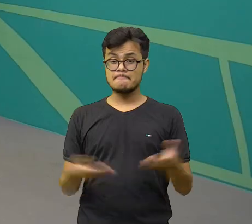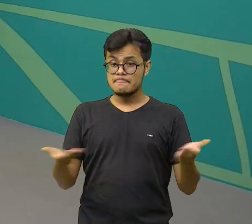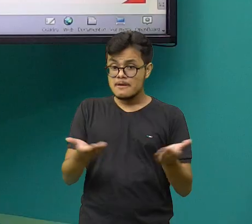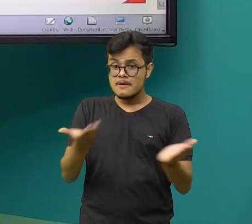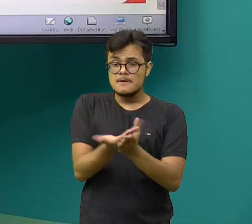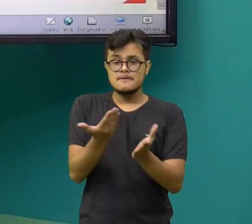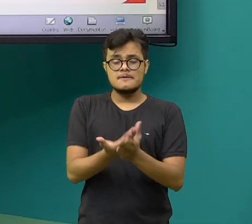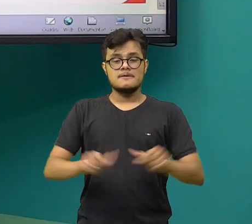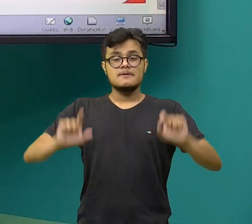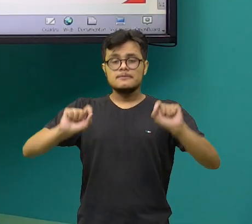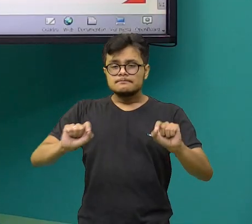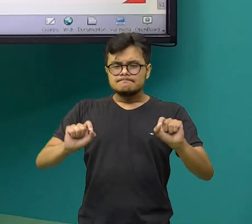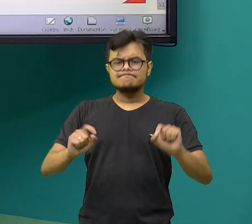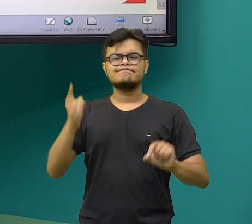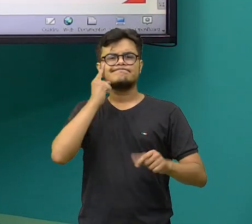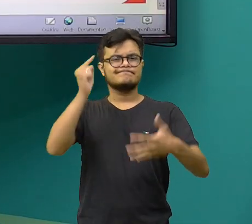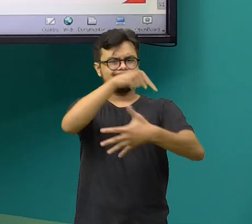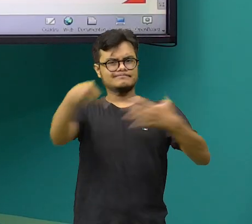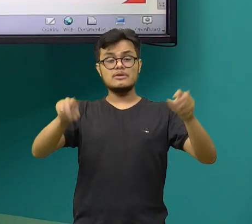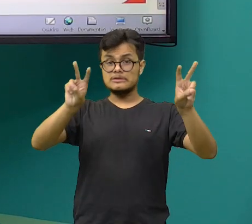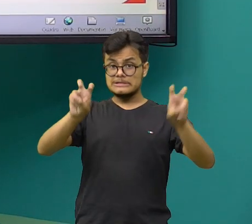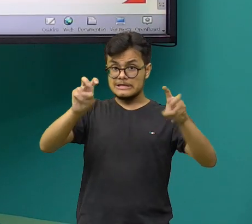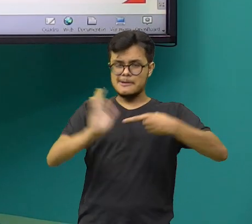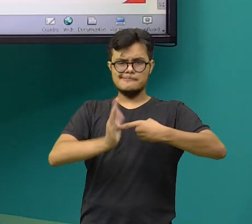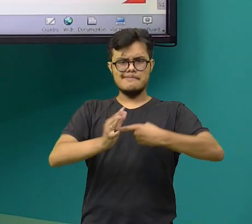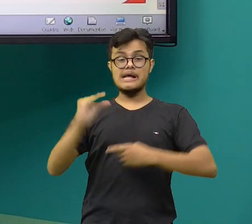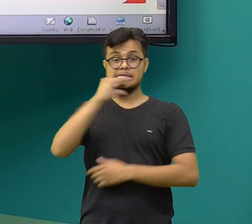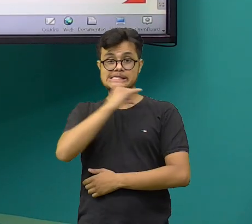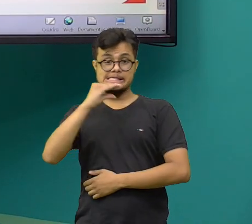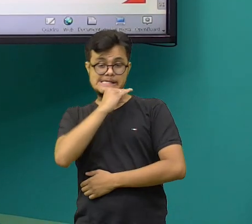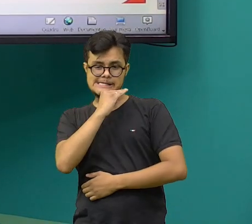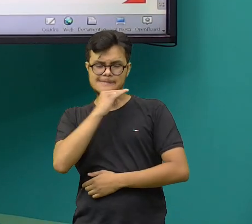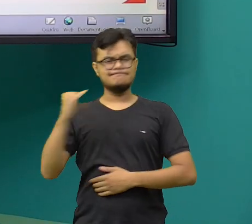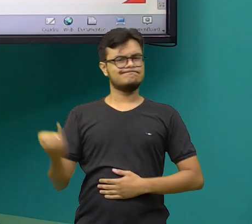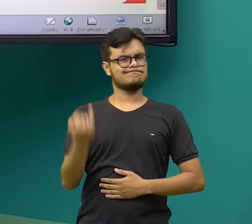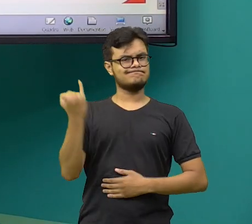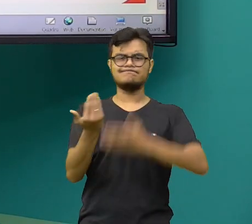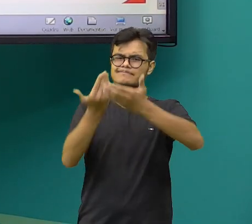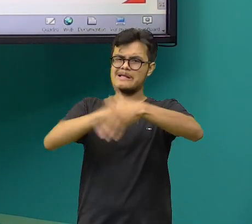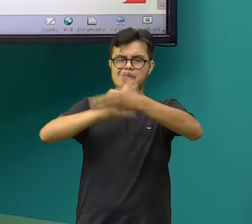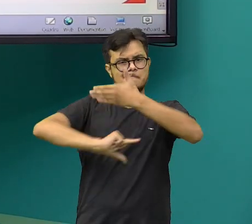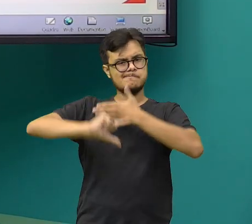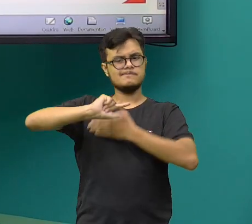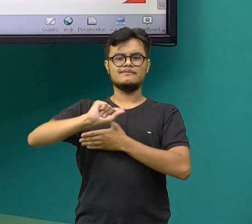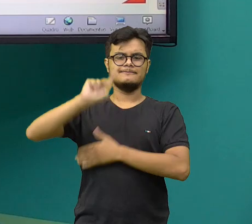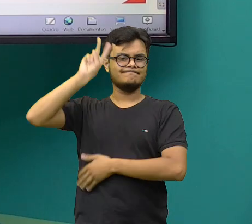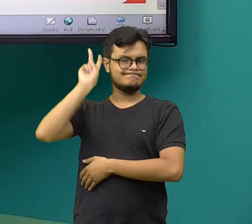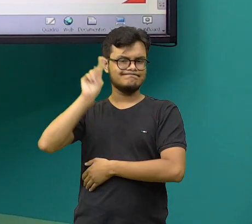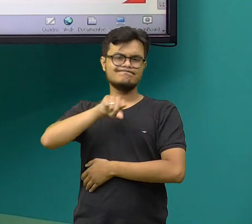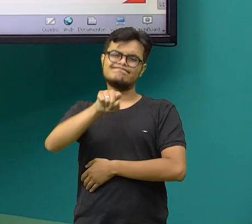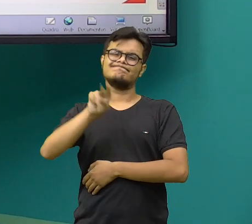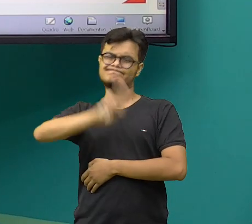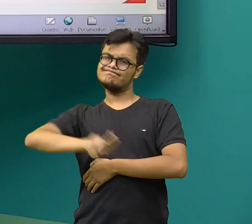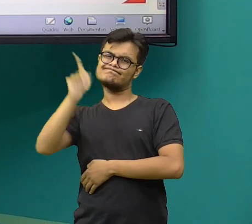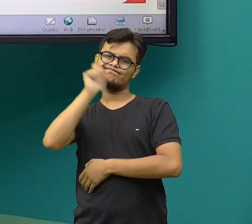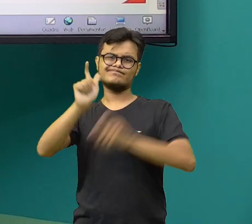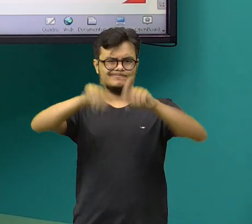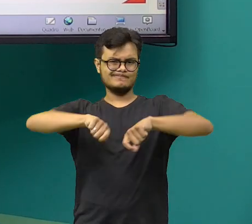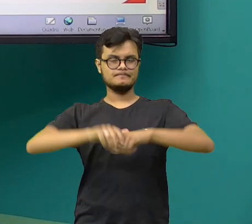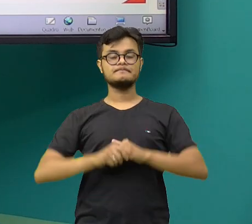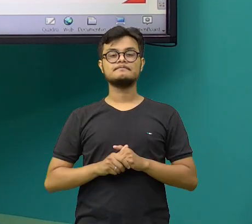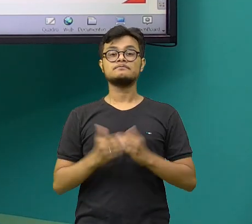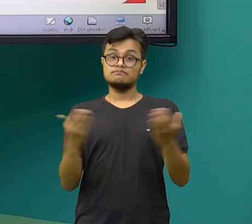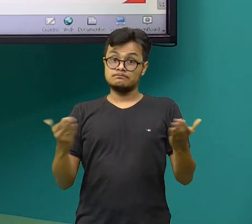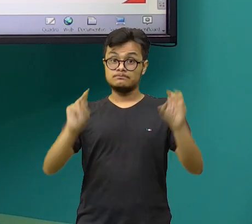hoje, vimos assuntos sobre máquina térmica, assunto importantíssimo para você que vai fazer o vestibular da UEA. E